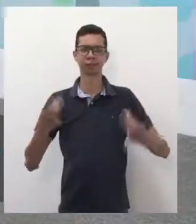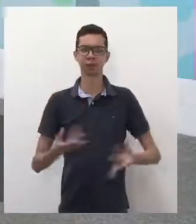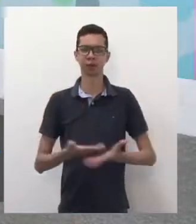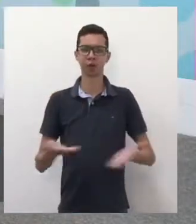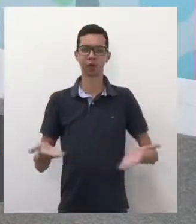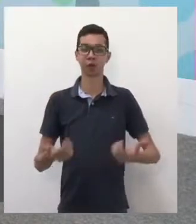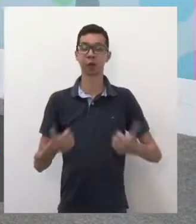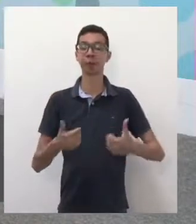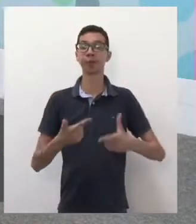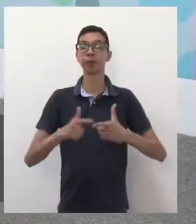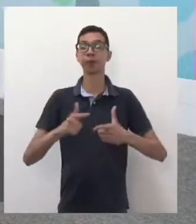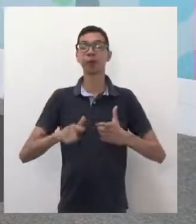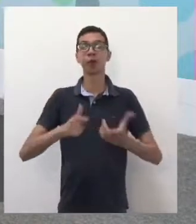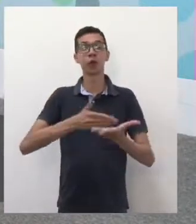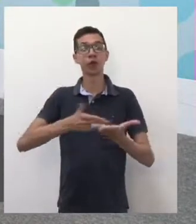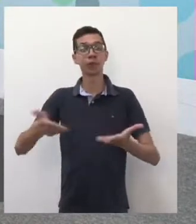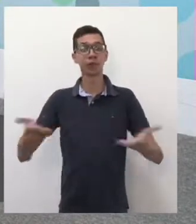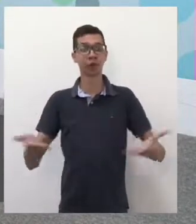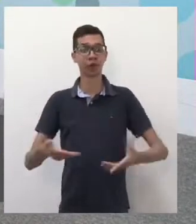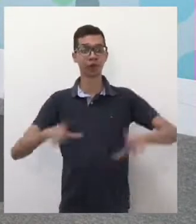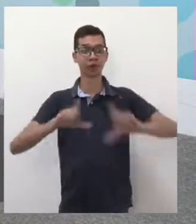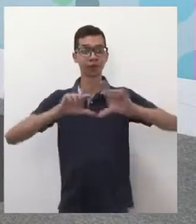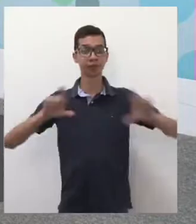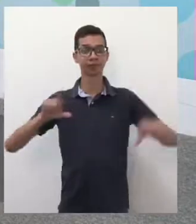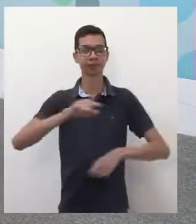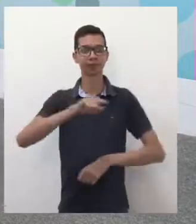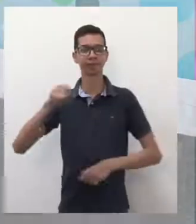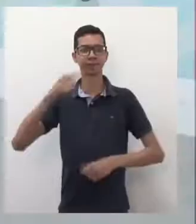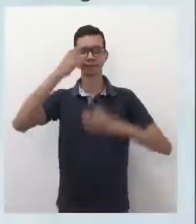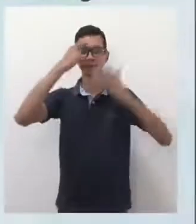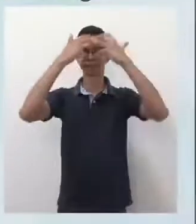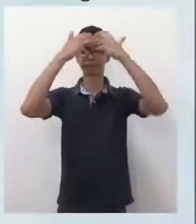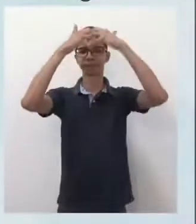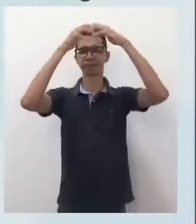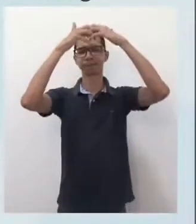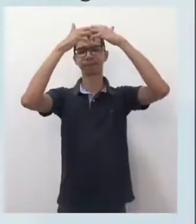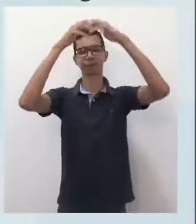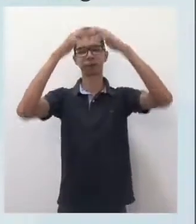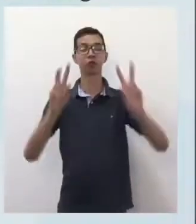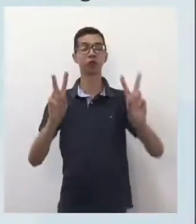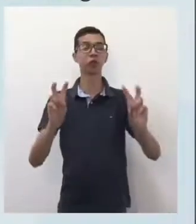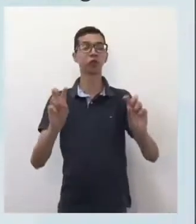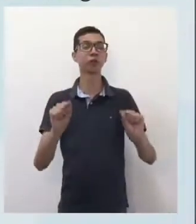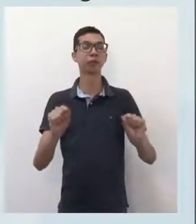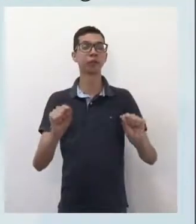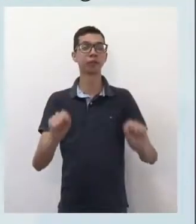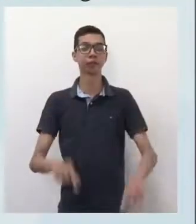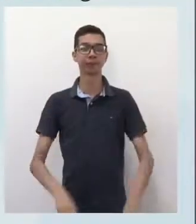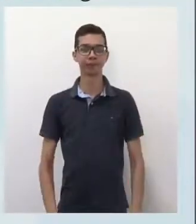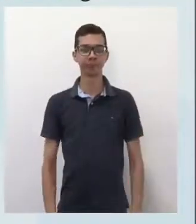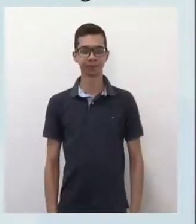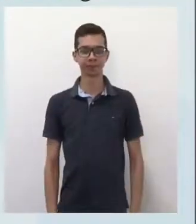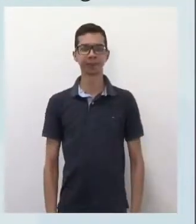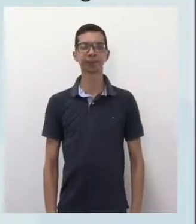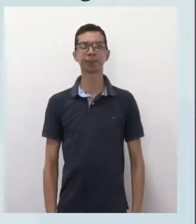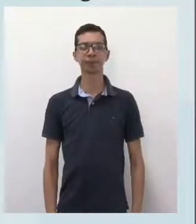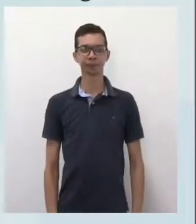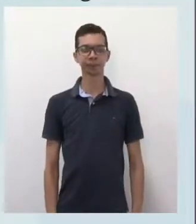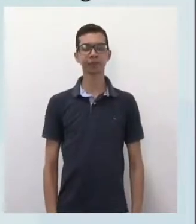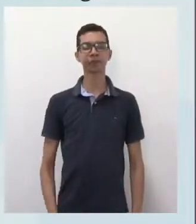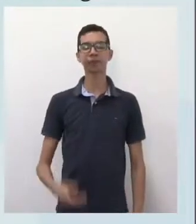aí a problematização inicial dessa aula diz respeito à aula anterior, onde